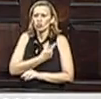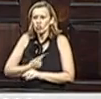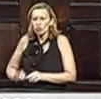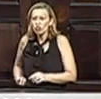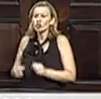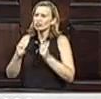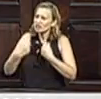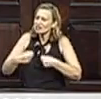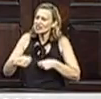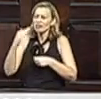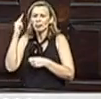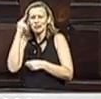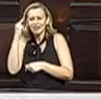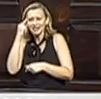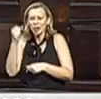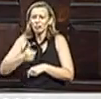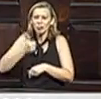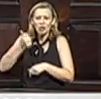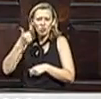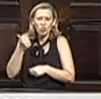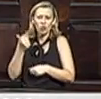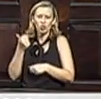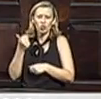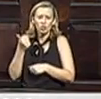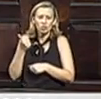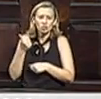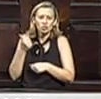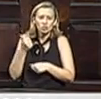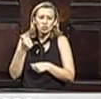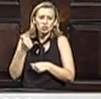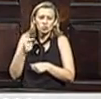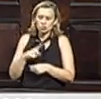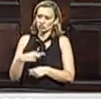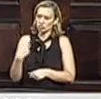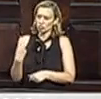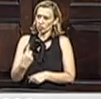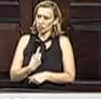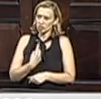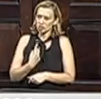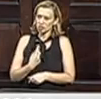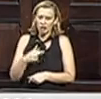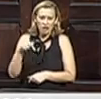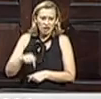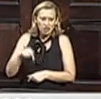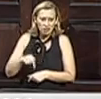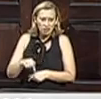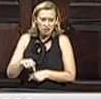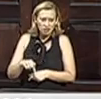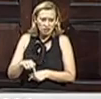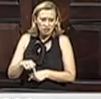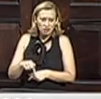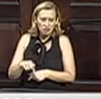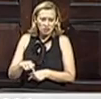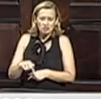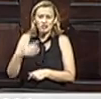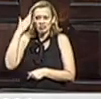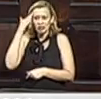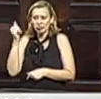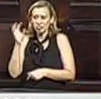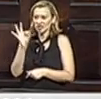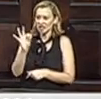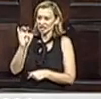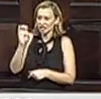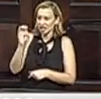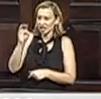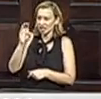essa sensibilidade. Não é possível nós aqui admitirmos que um técnico submetido à radiação